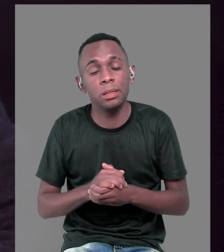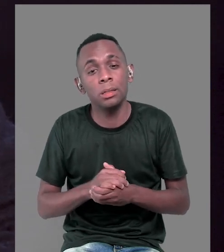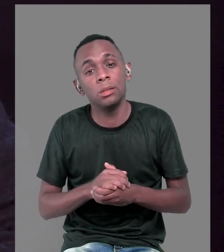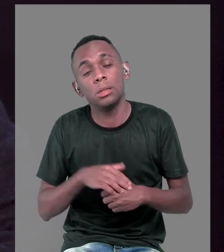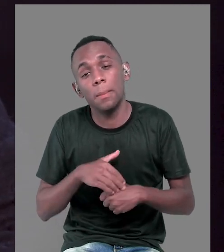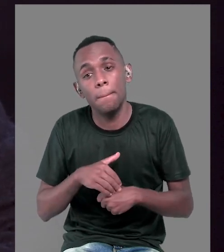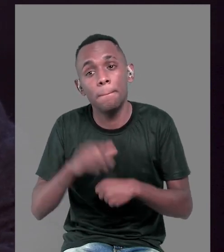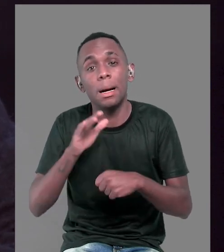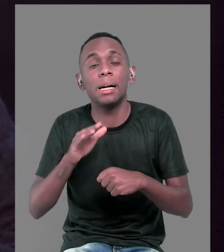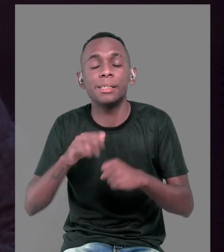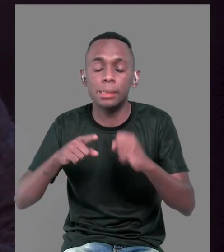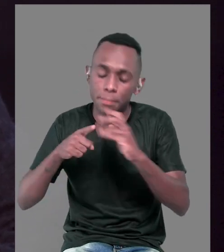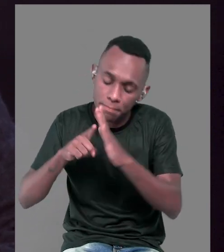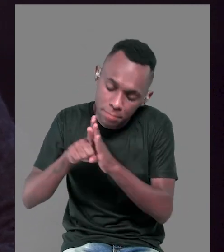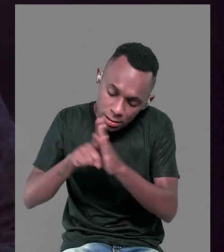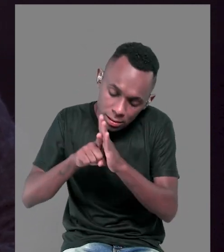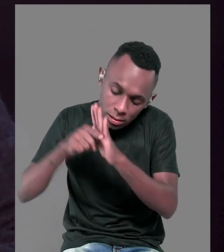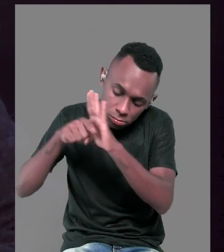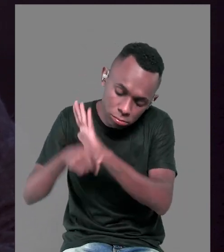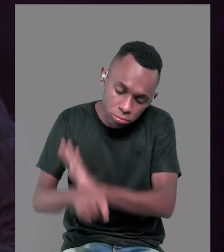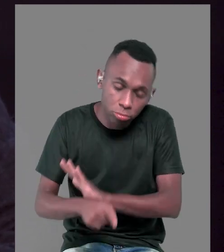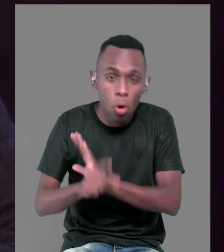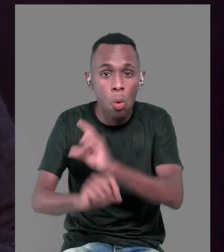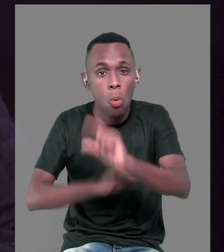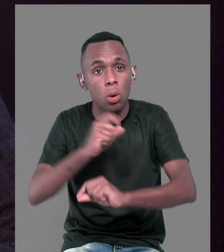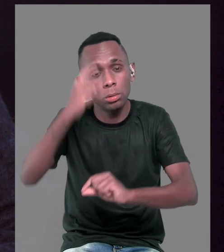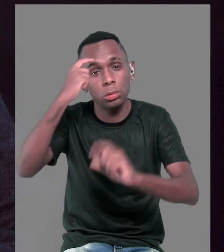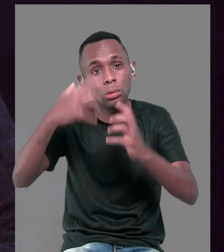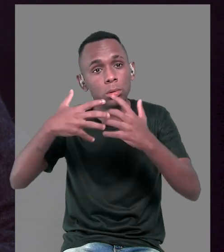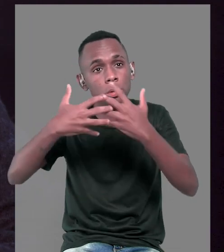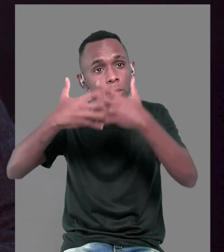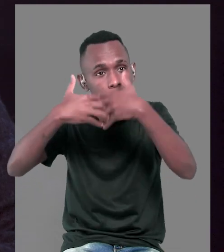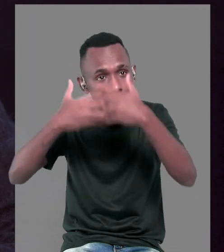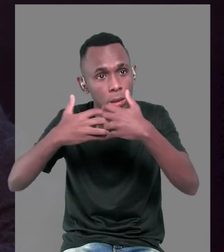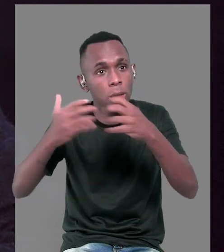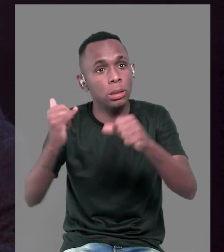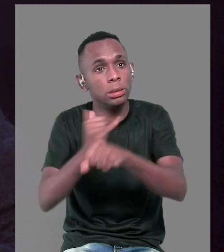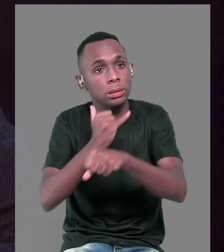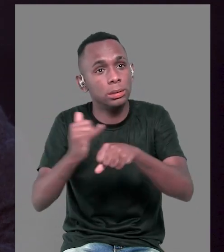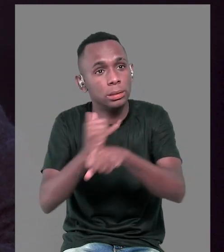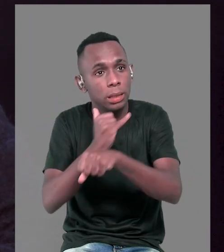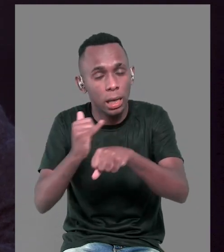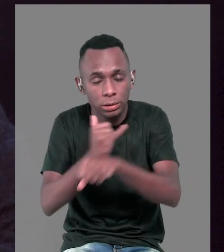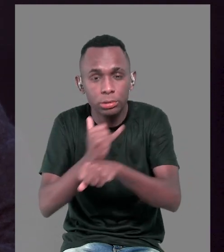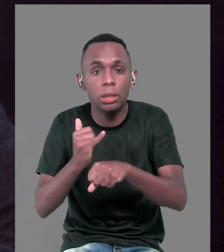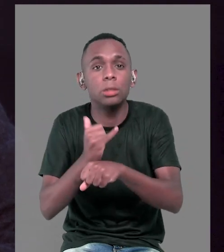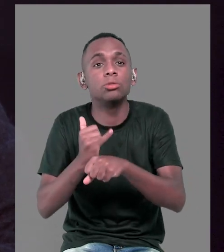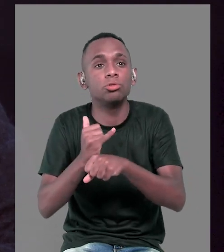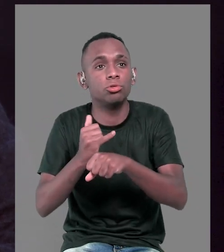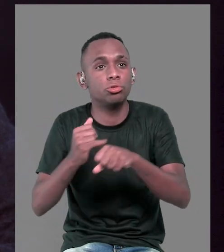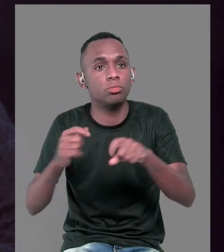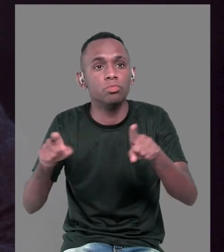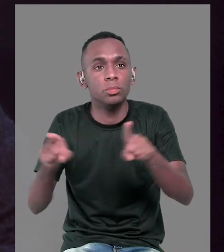aprofundado a reflexão sobre a técnica e os imperativos irrecorríveis da